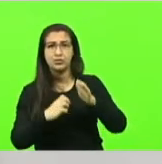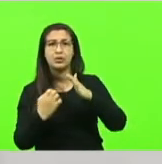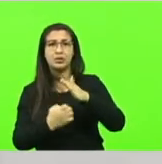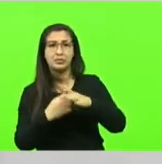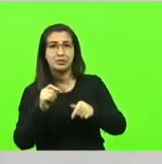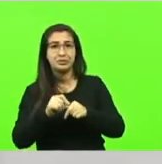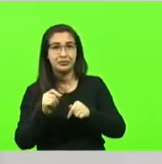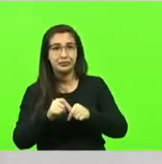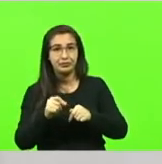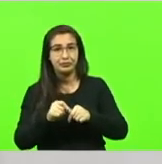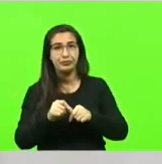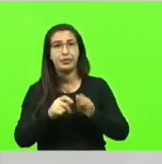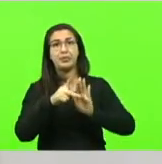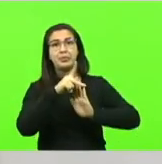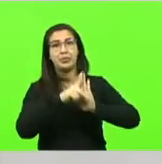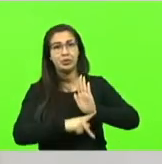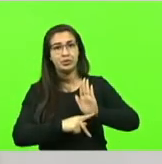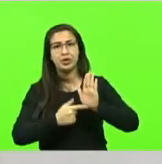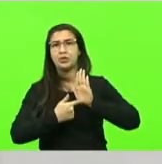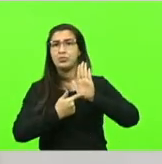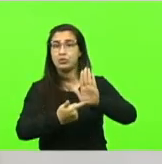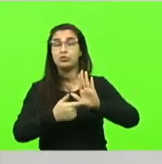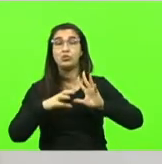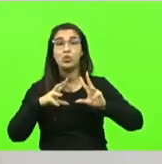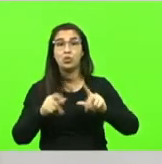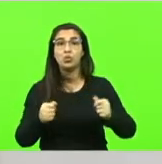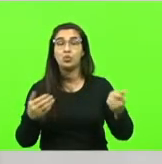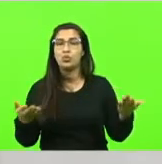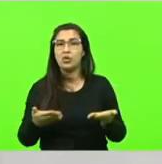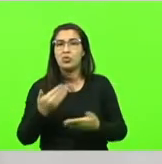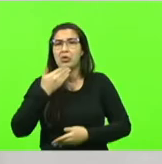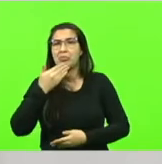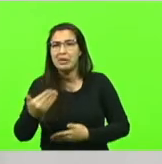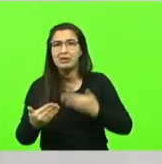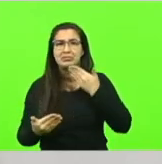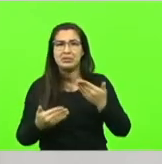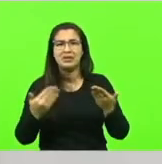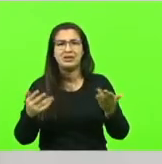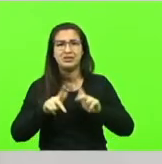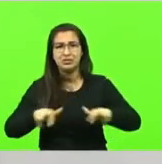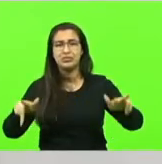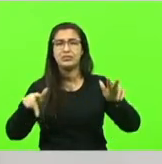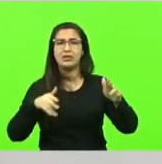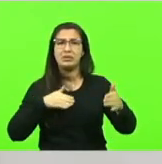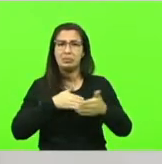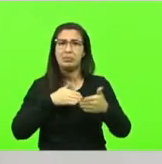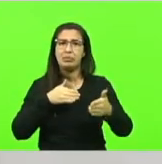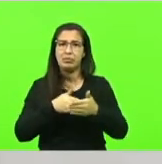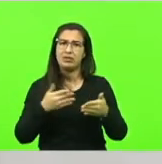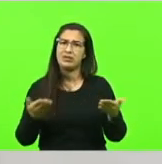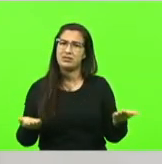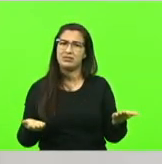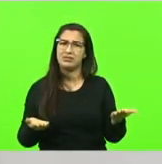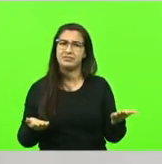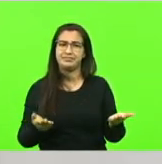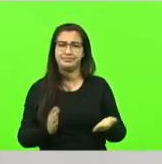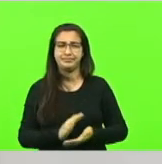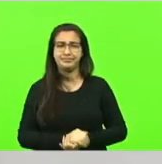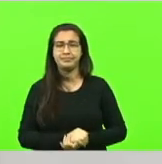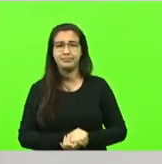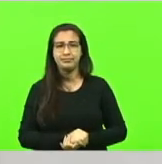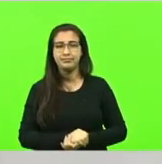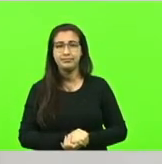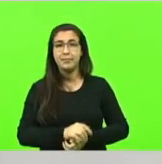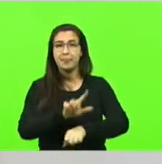projeto, apresentou tudo, e agora vai pedindo, pedindo para travar, para não pagar. Lá de